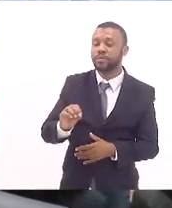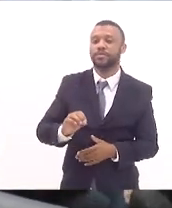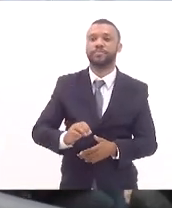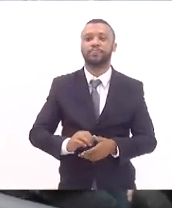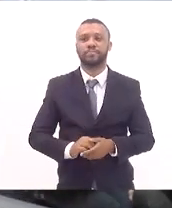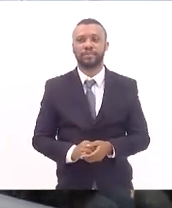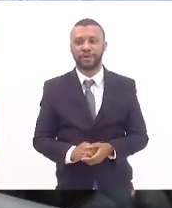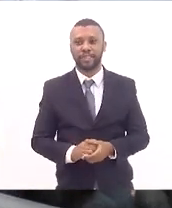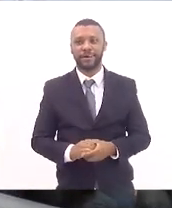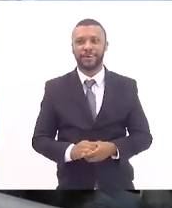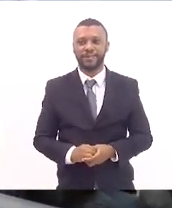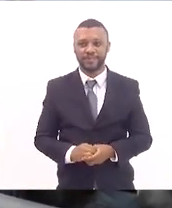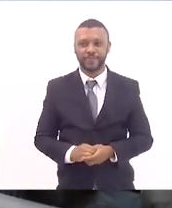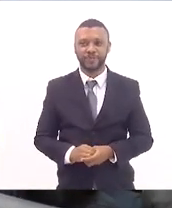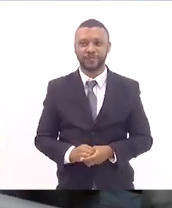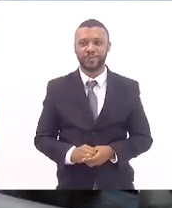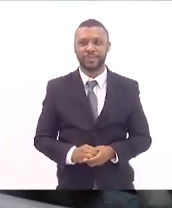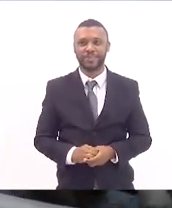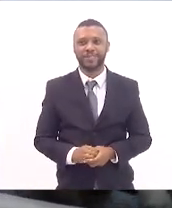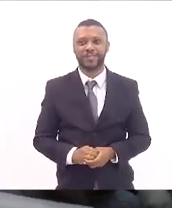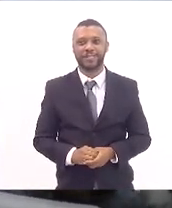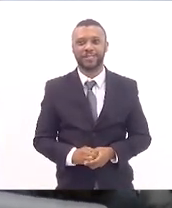E aí